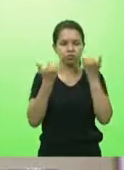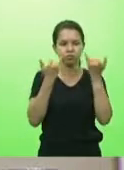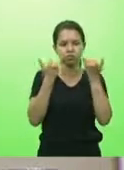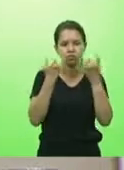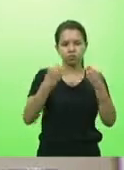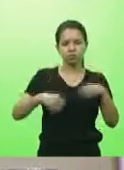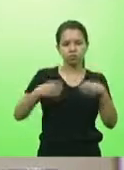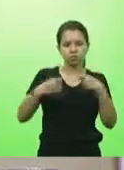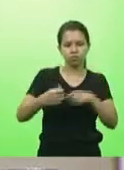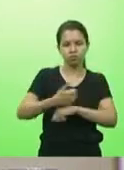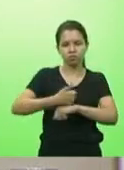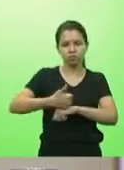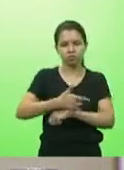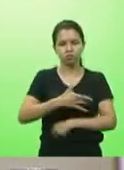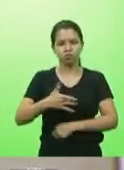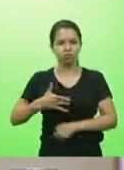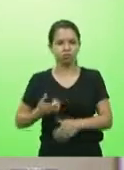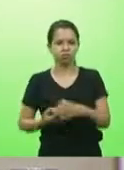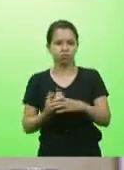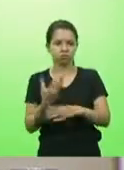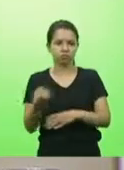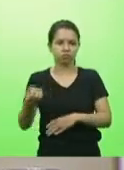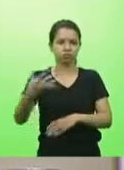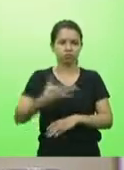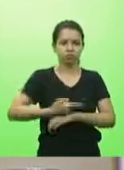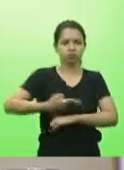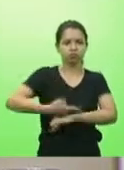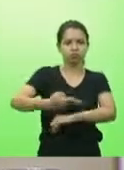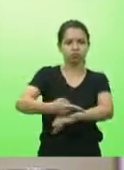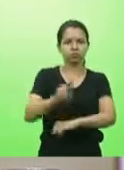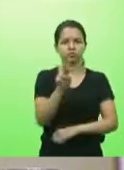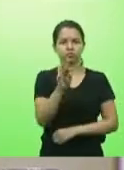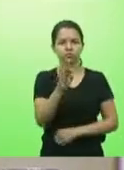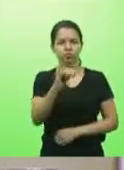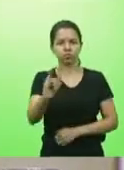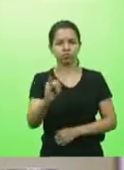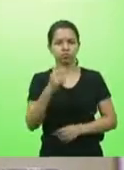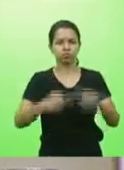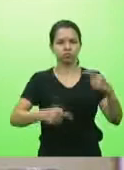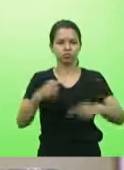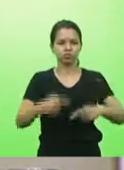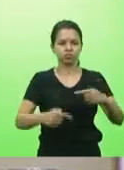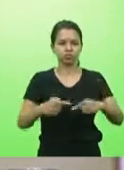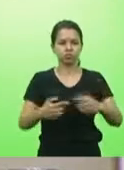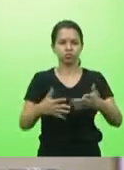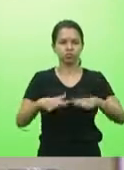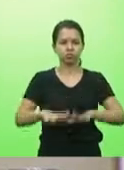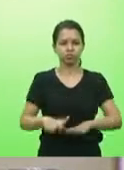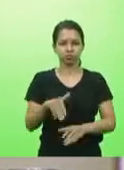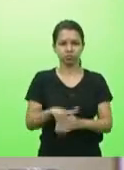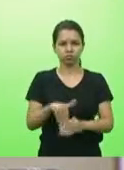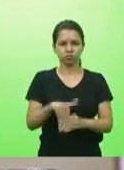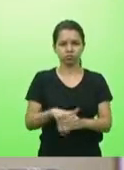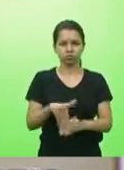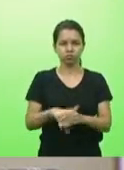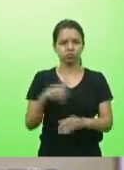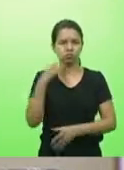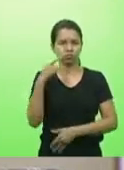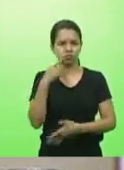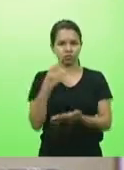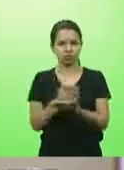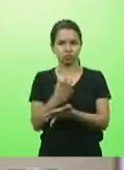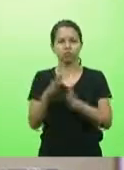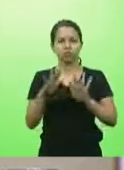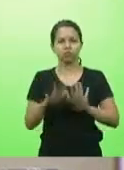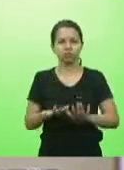de profissionais da saúde para a criação de novos leitos de UTI em discussão não havendo quem queira discutir em votação deputados que aprovam permaneçam como se